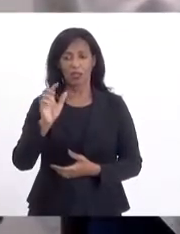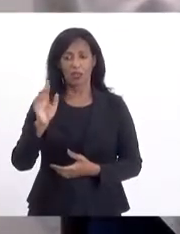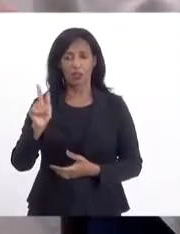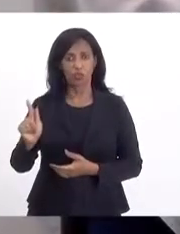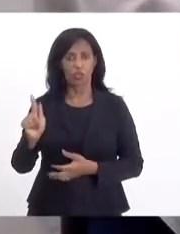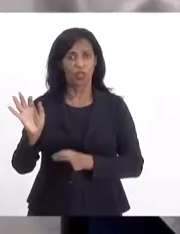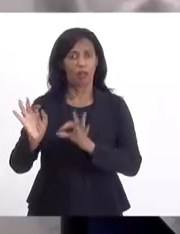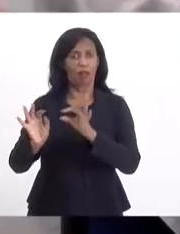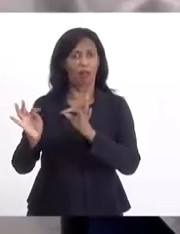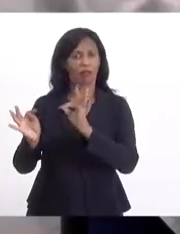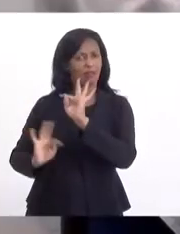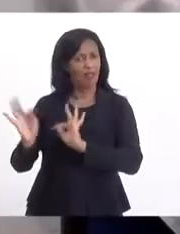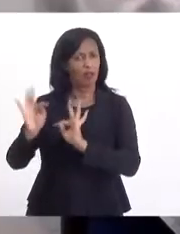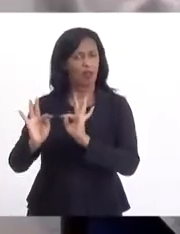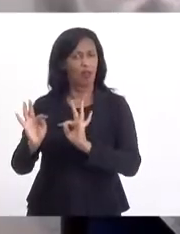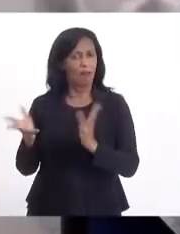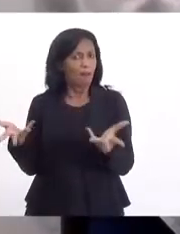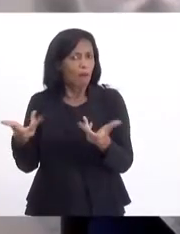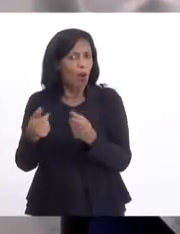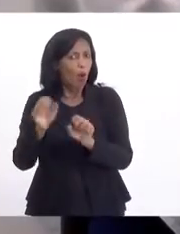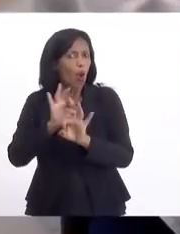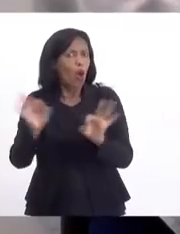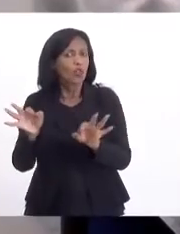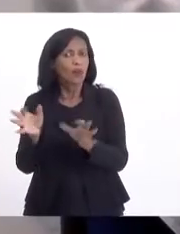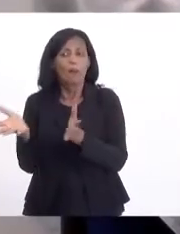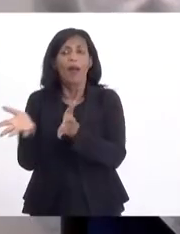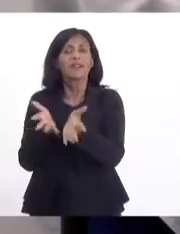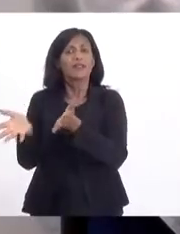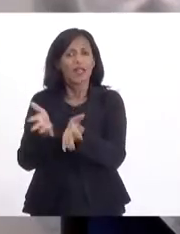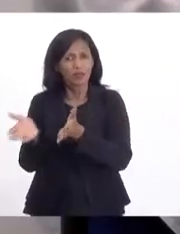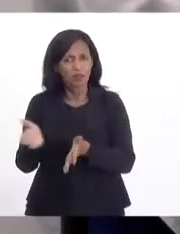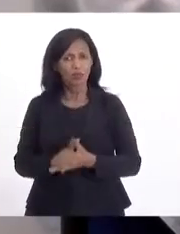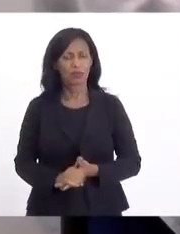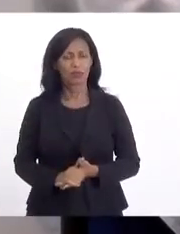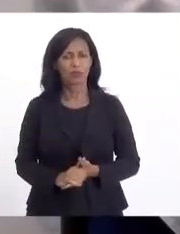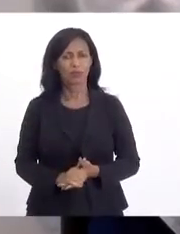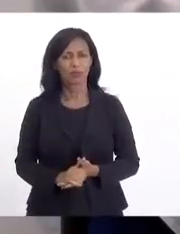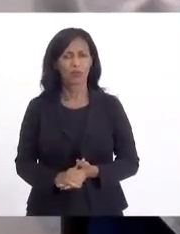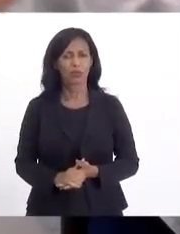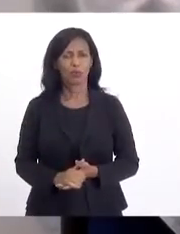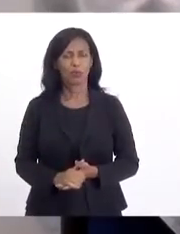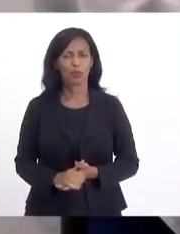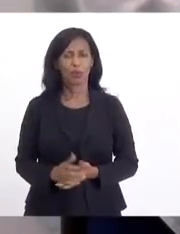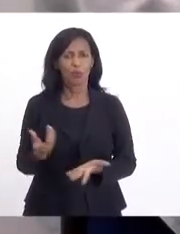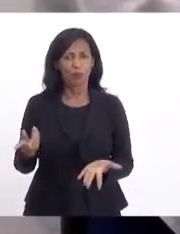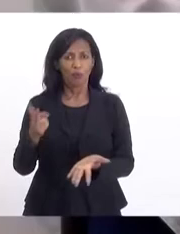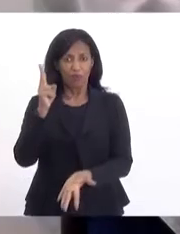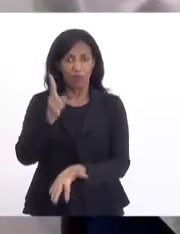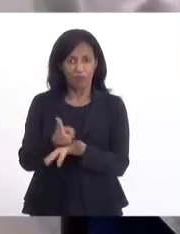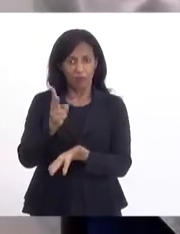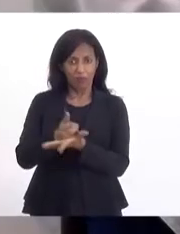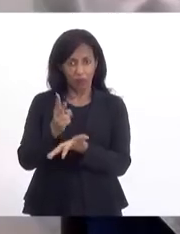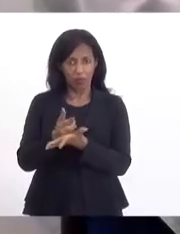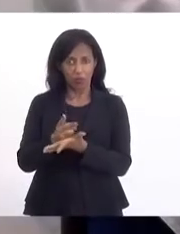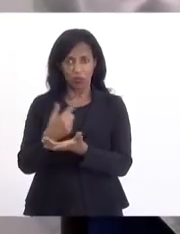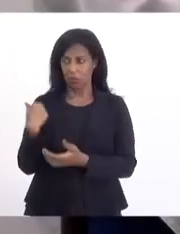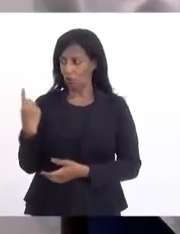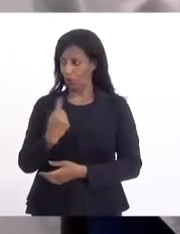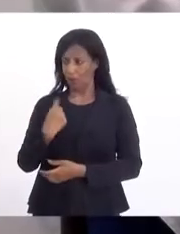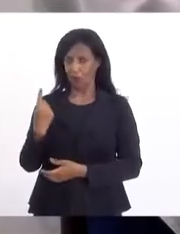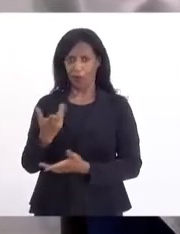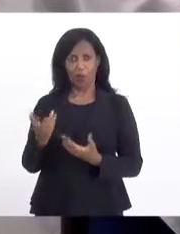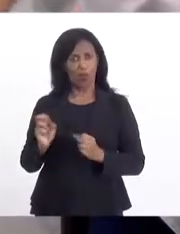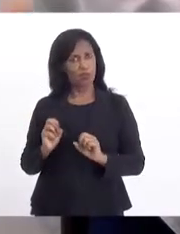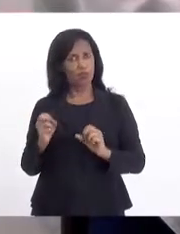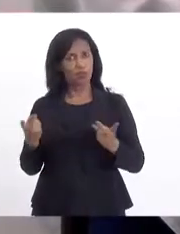maravilha, ótimo, mas o acesso do povo a ela, vai continuar só para nós ou